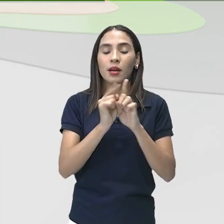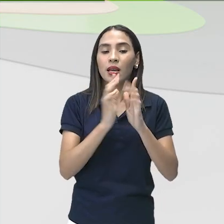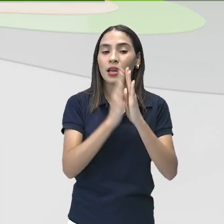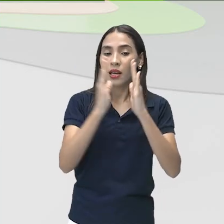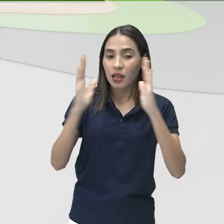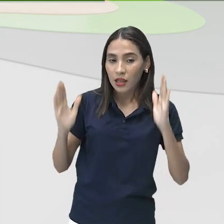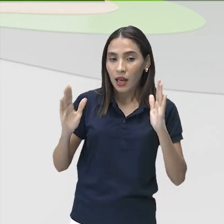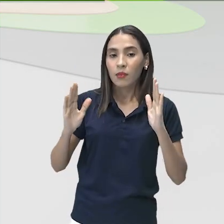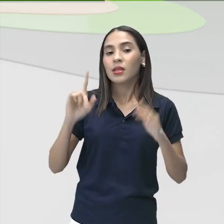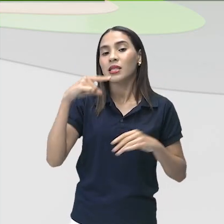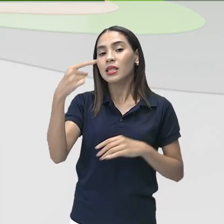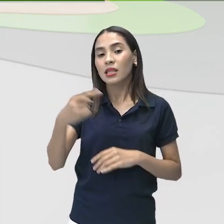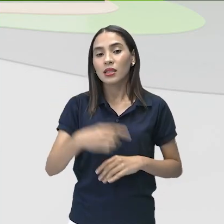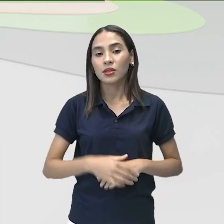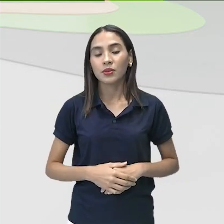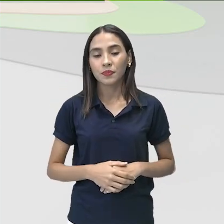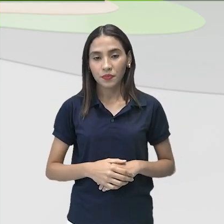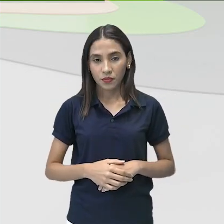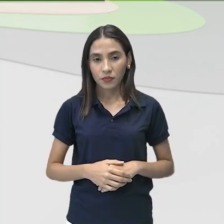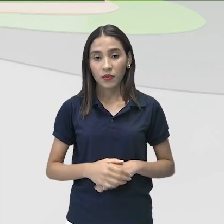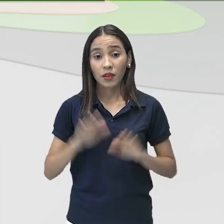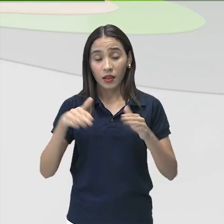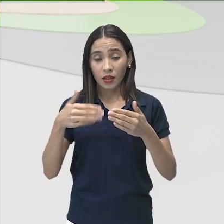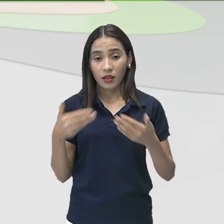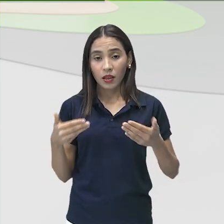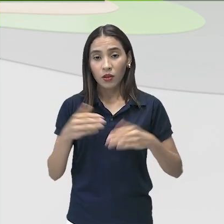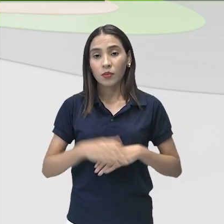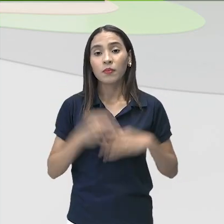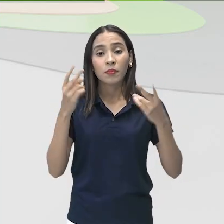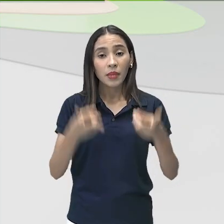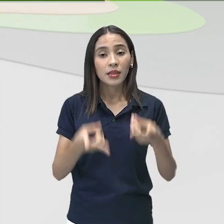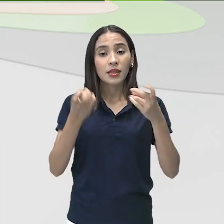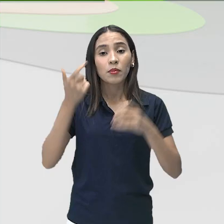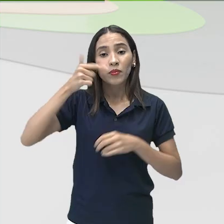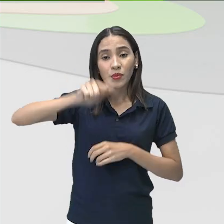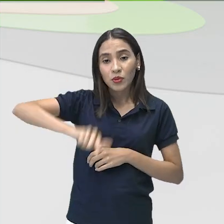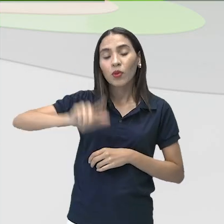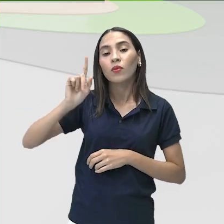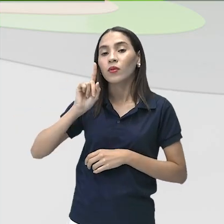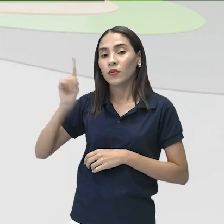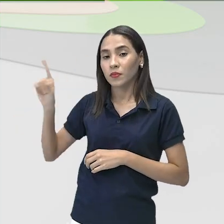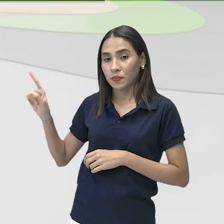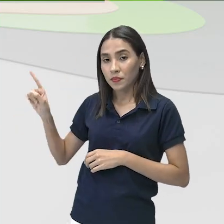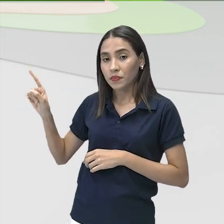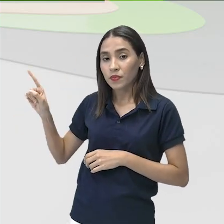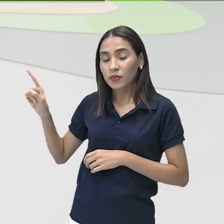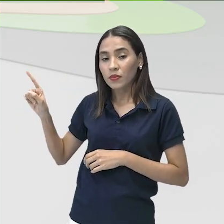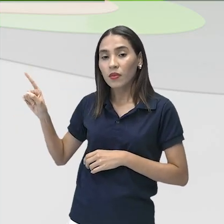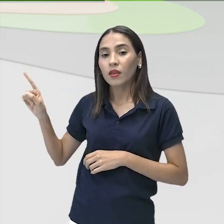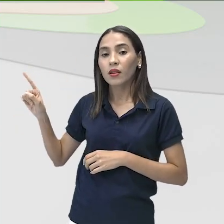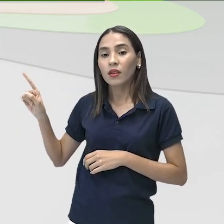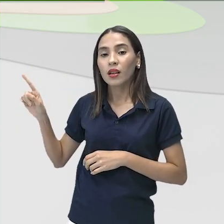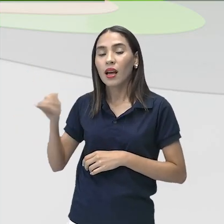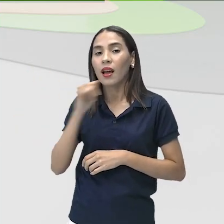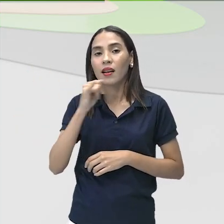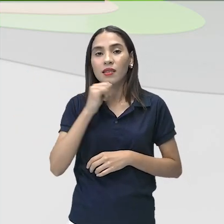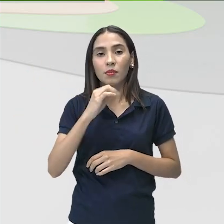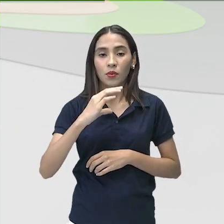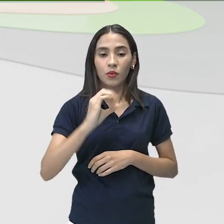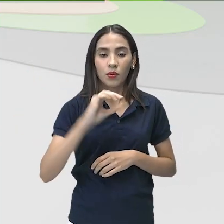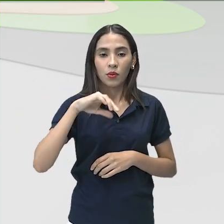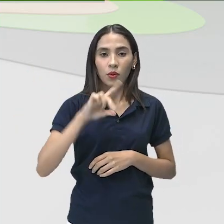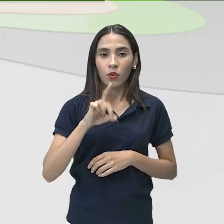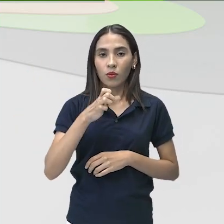etapas seguintes. Portanto, vejam aí novamente, vou ressaltar para vocês, que é justamente essa condensação